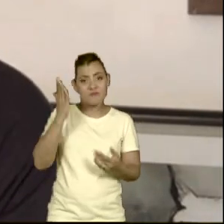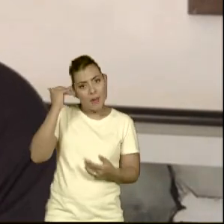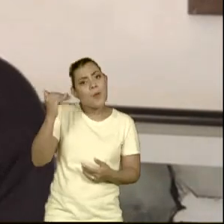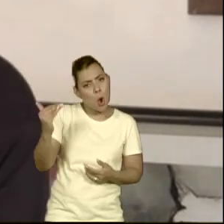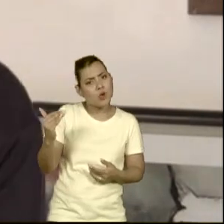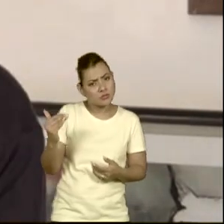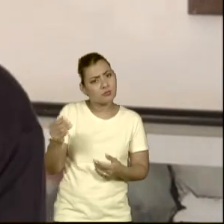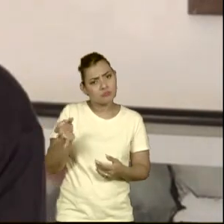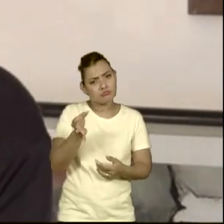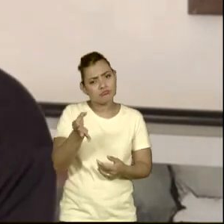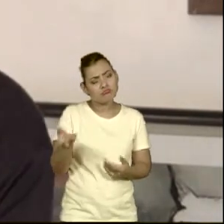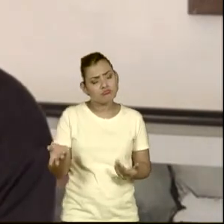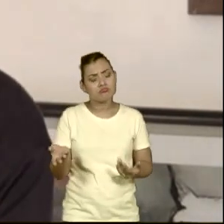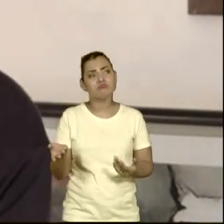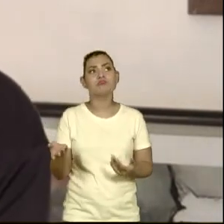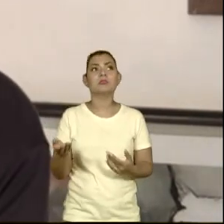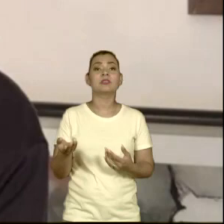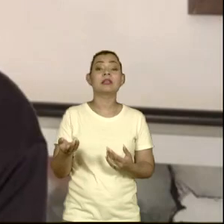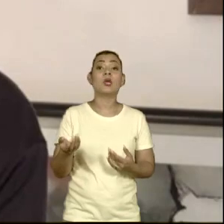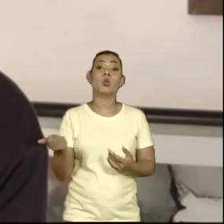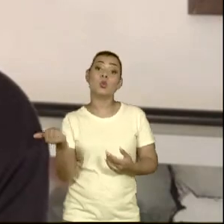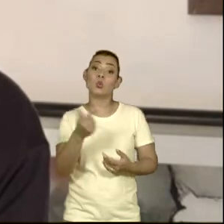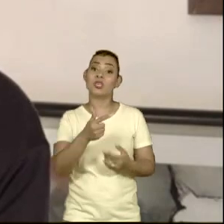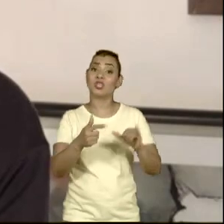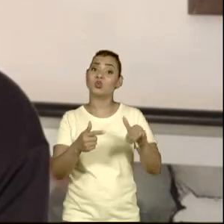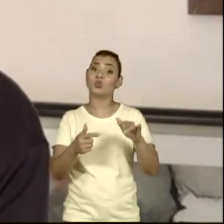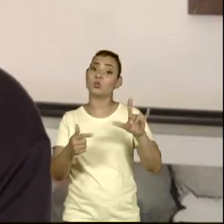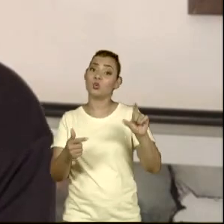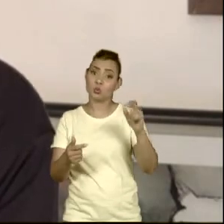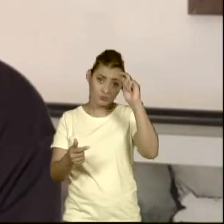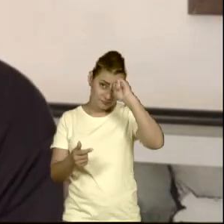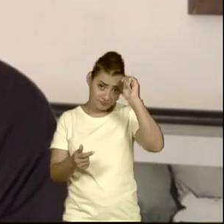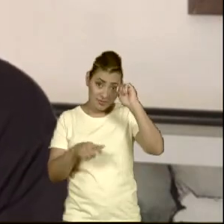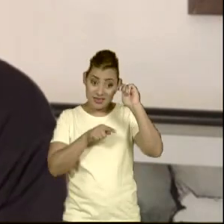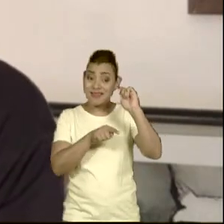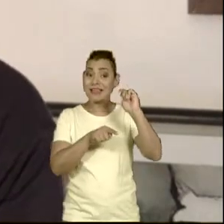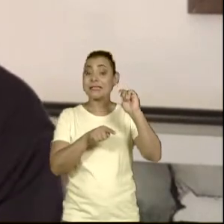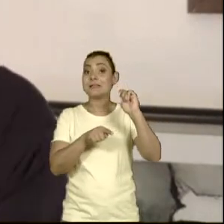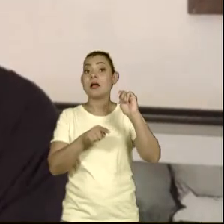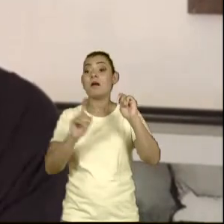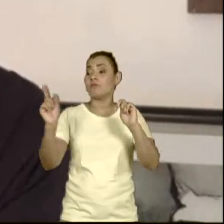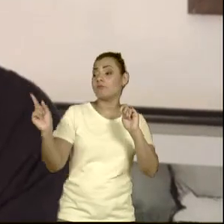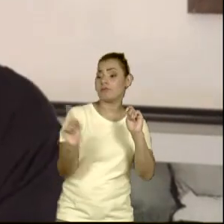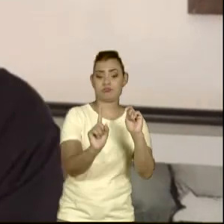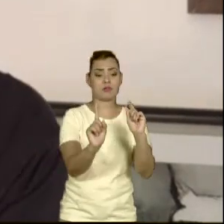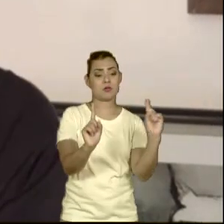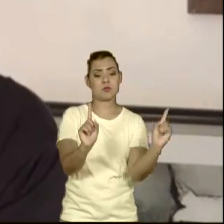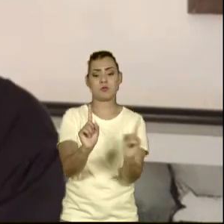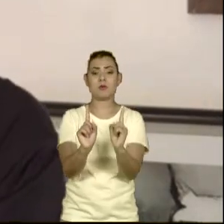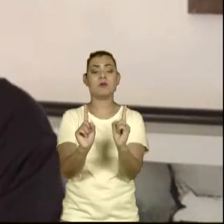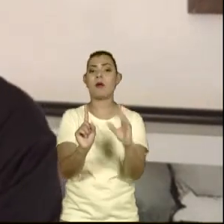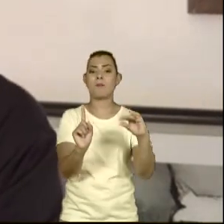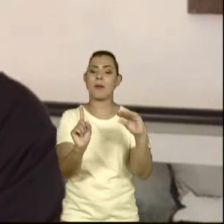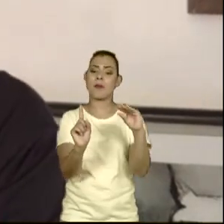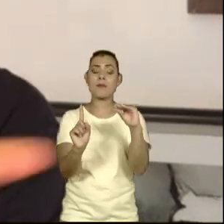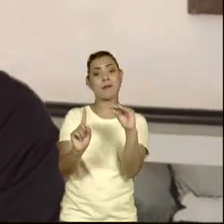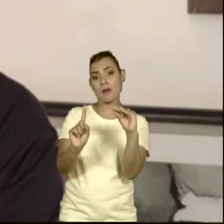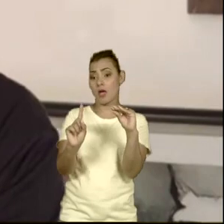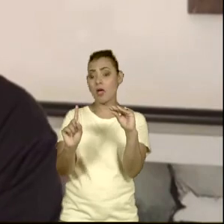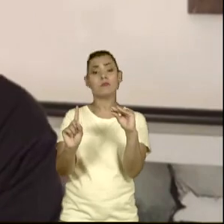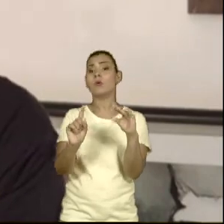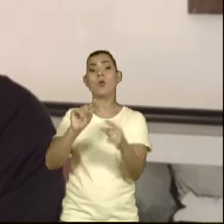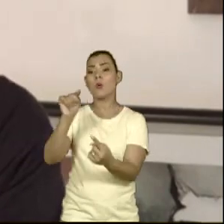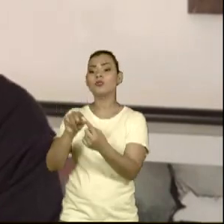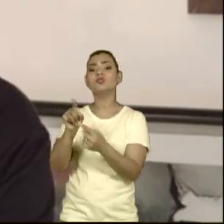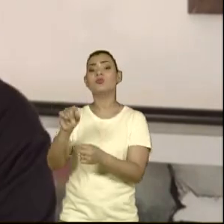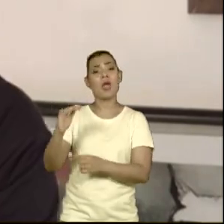conhecidas, mais conhecidas ou não do público, porque a gente levou muita gente não conhecida, que estavam lá com um único objetivo, todos